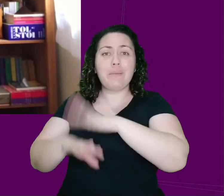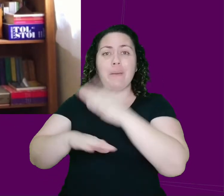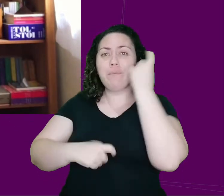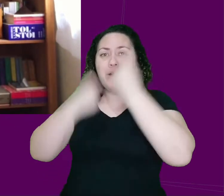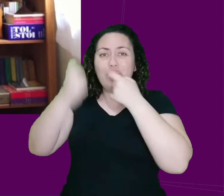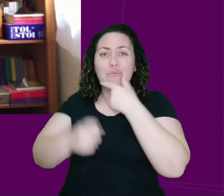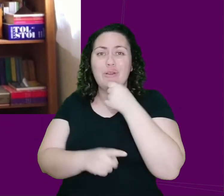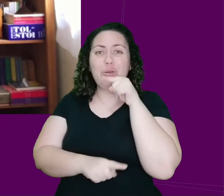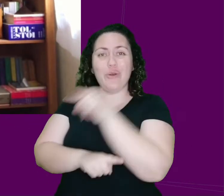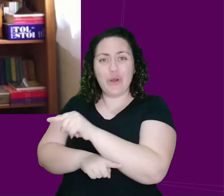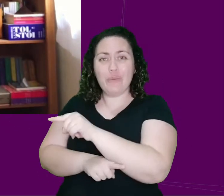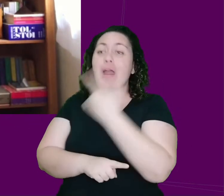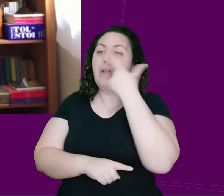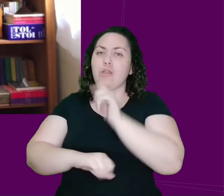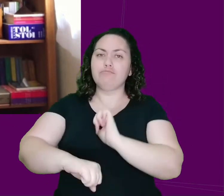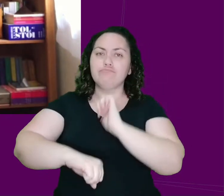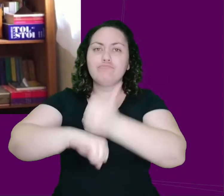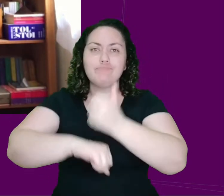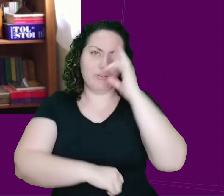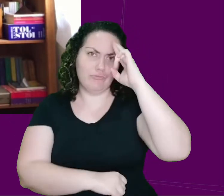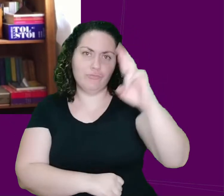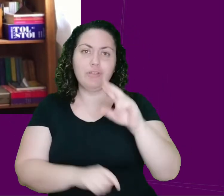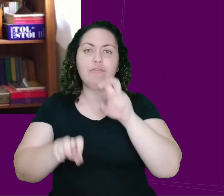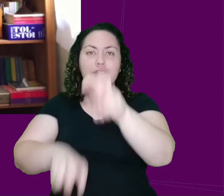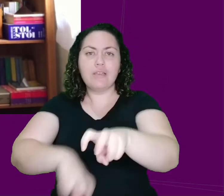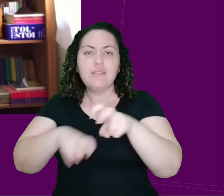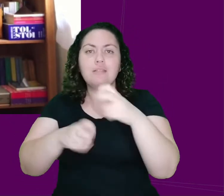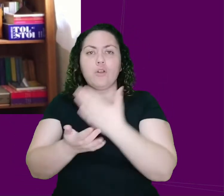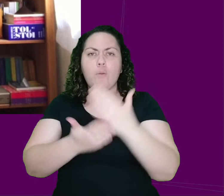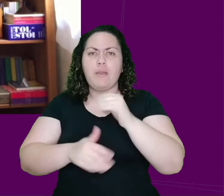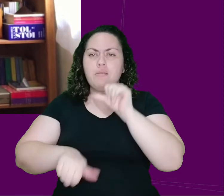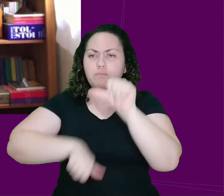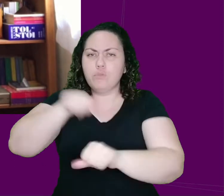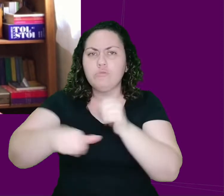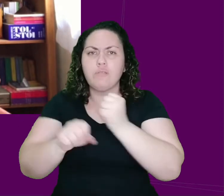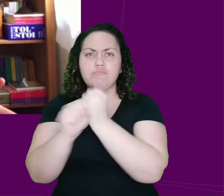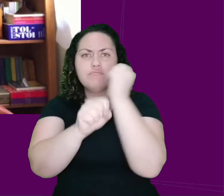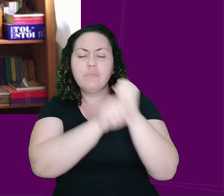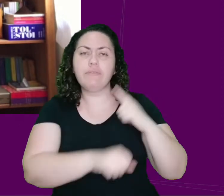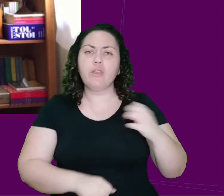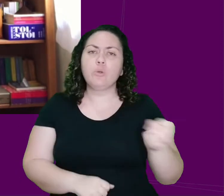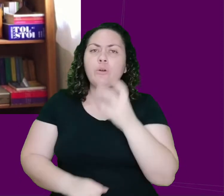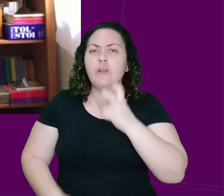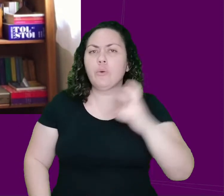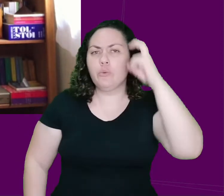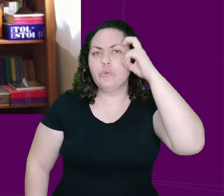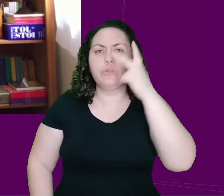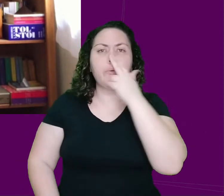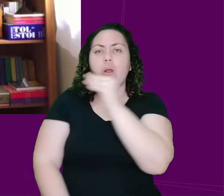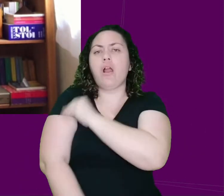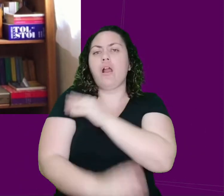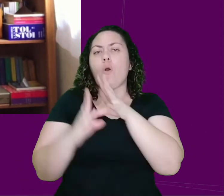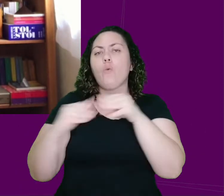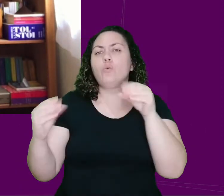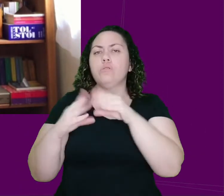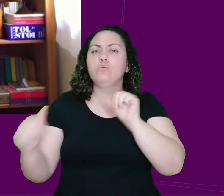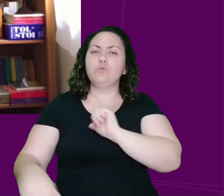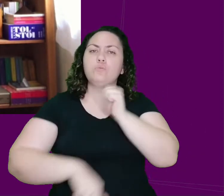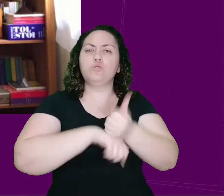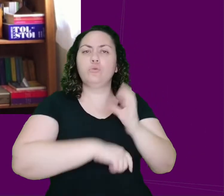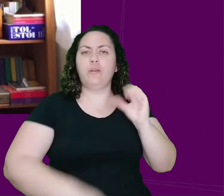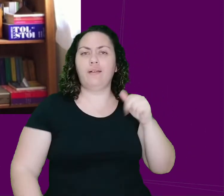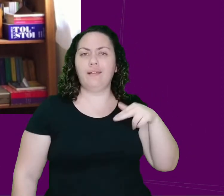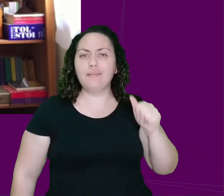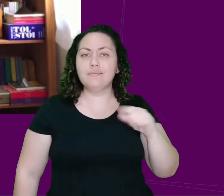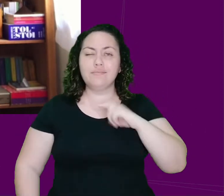o nosso protagonista renova a fazenda, introduz novas culturas, o algodão, por exemplo, no lugar da cana, constrói uma nova